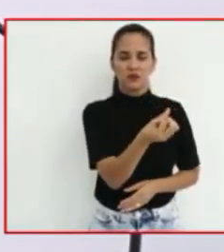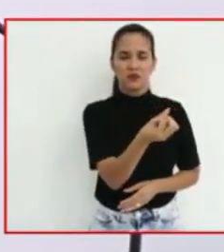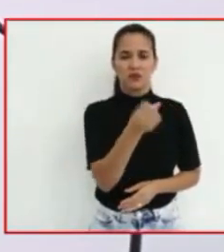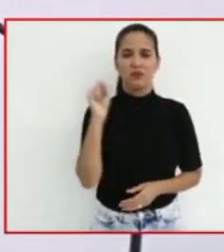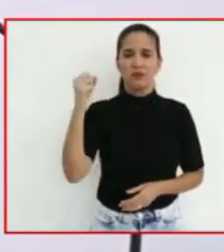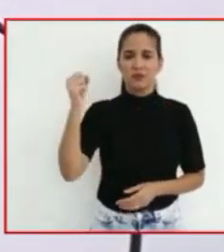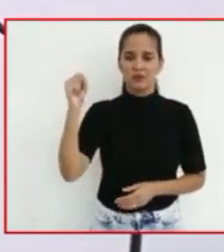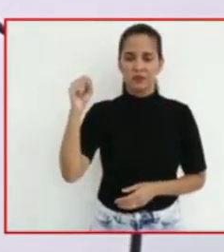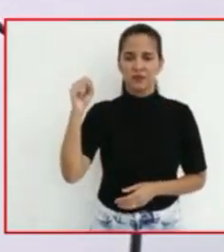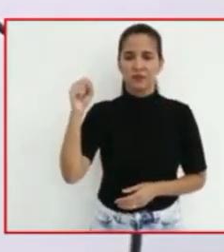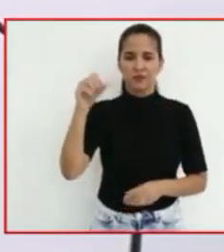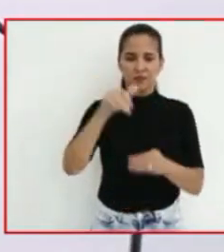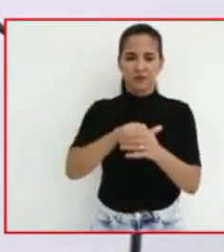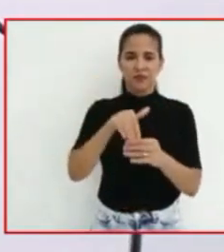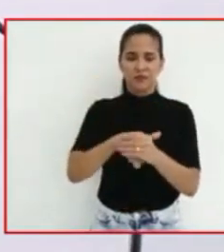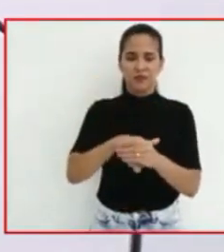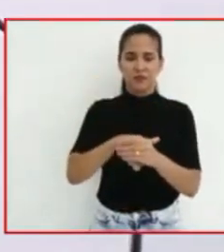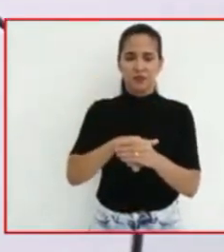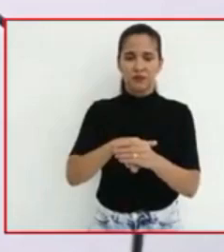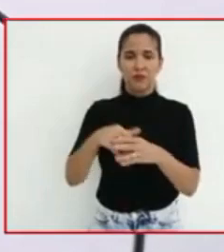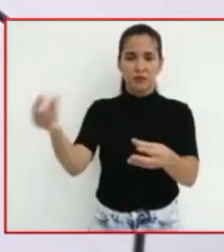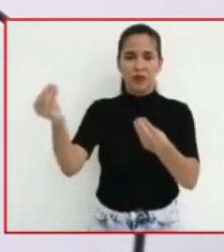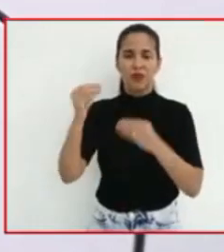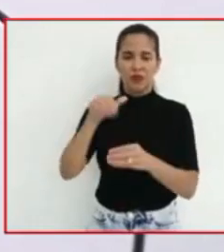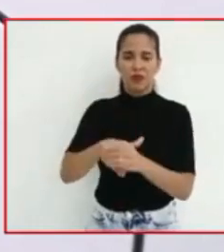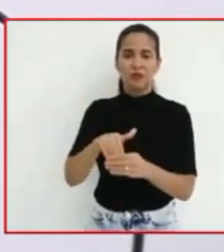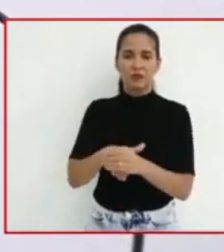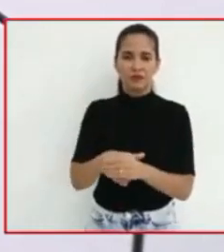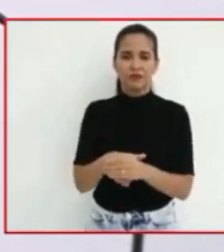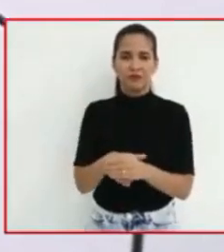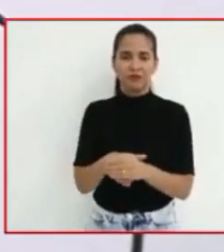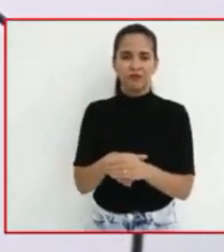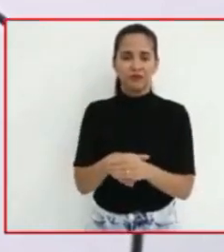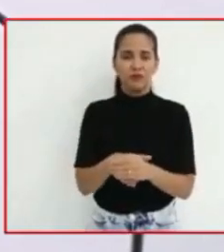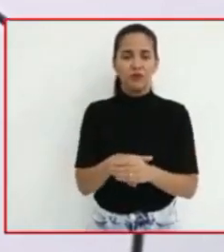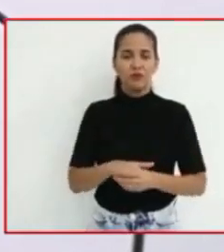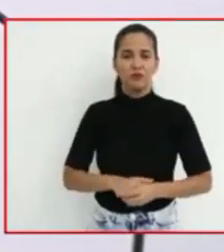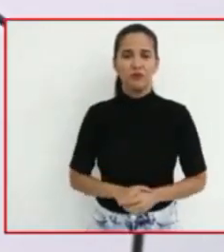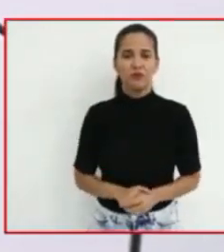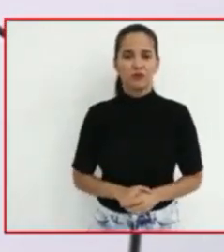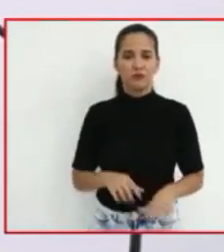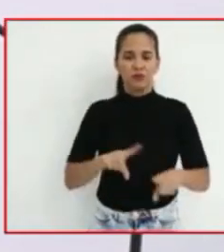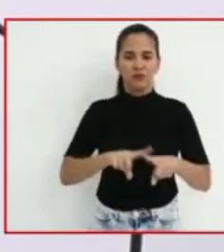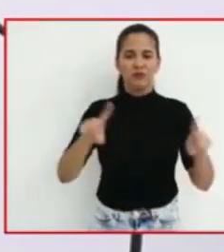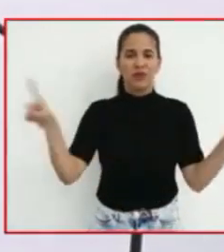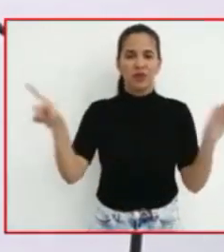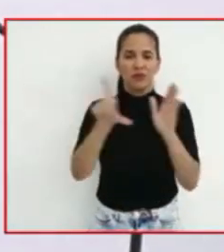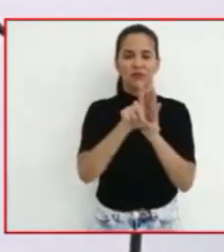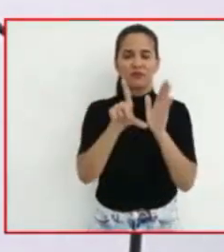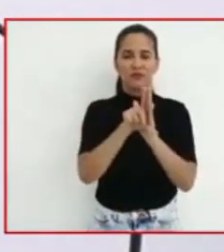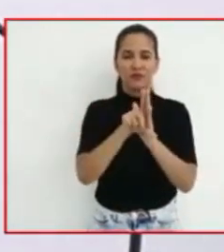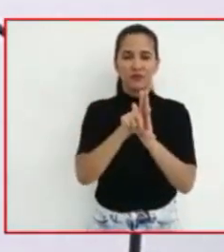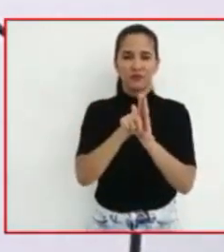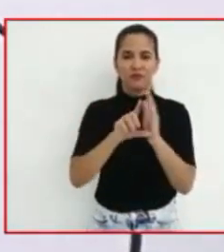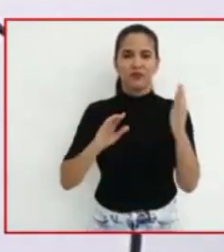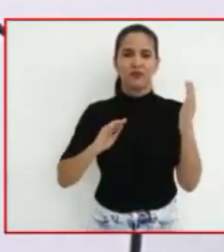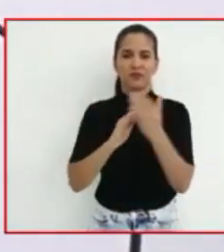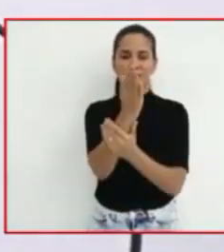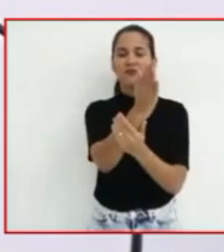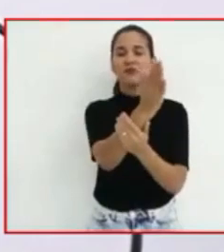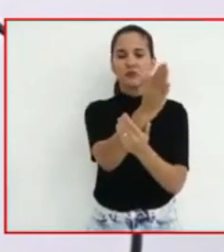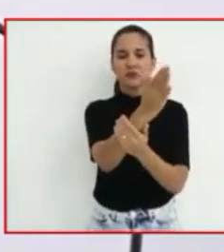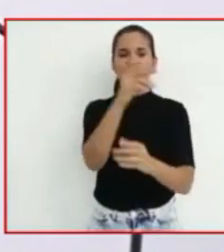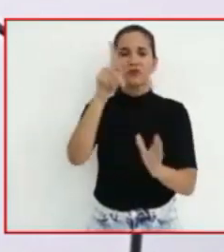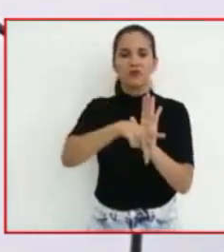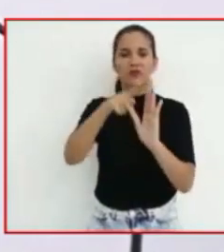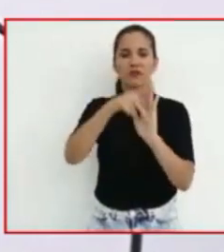468. Eu tive essa votação e fiquei fora por causa de uma legenda. Mas nessa legislatura foi aprovado um